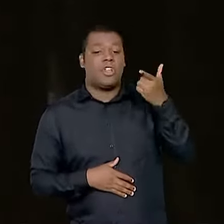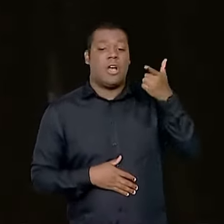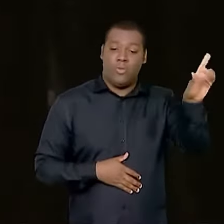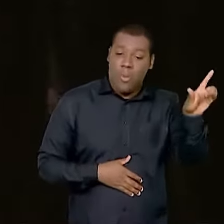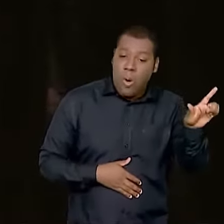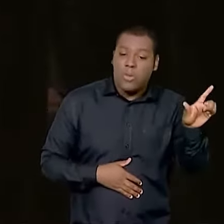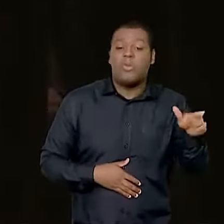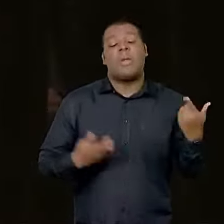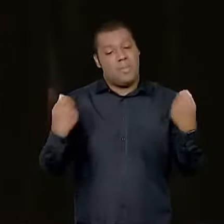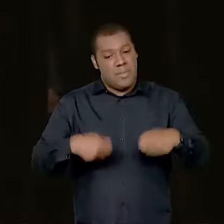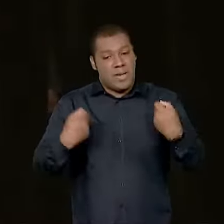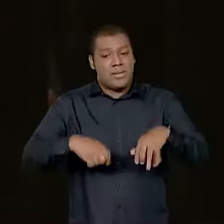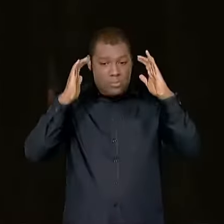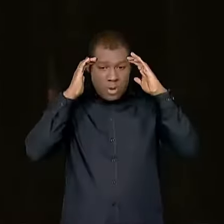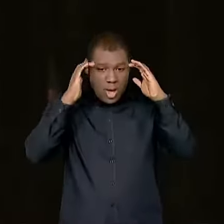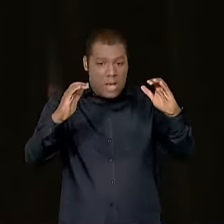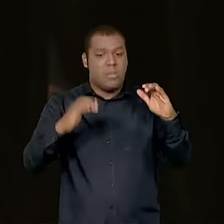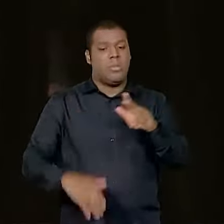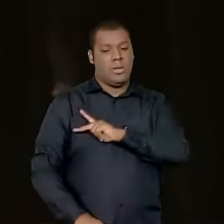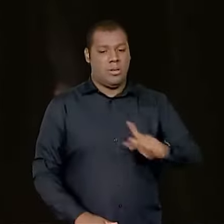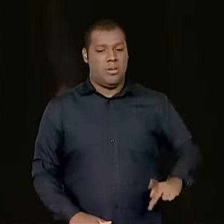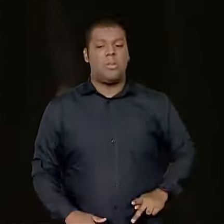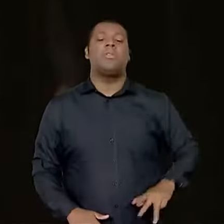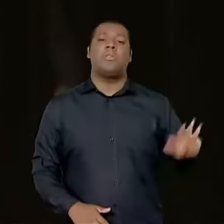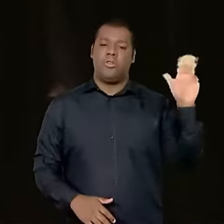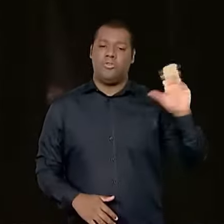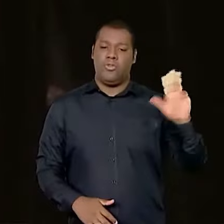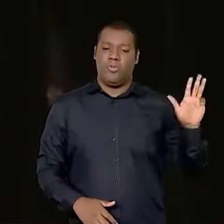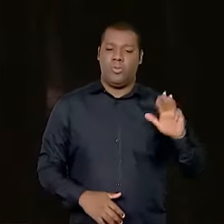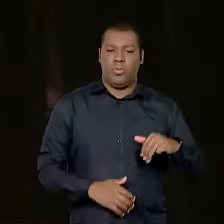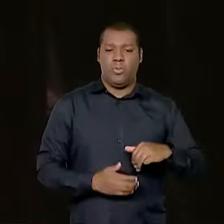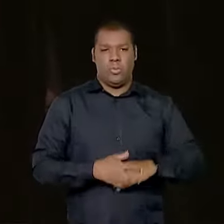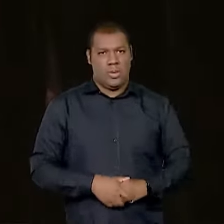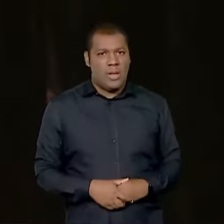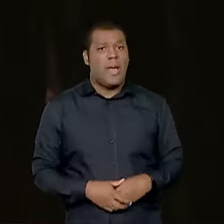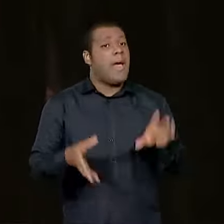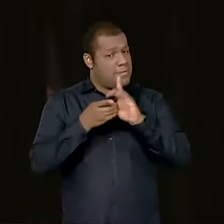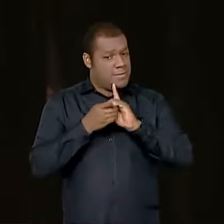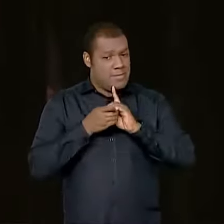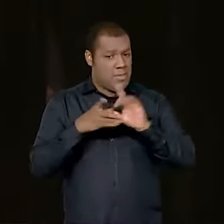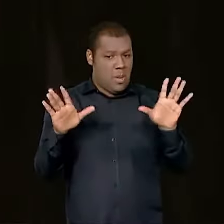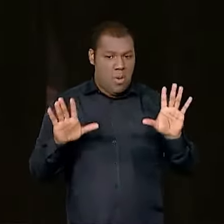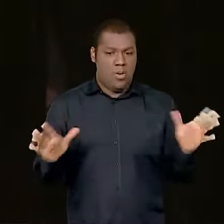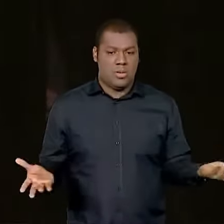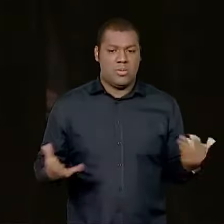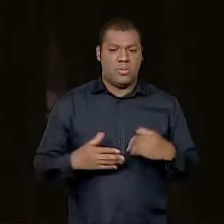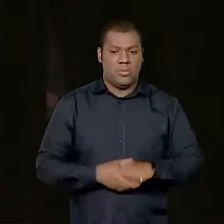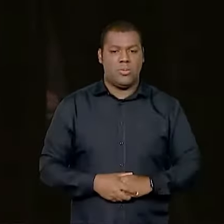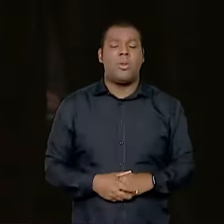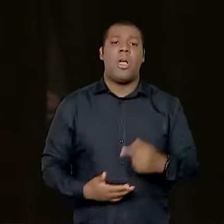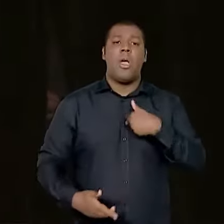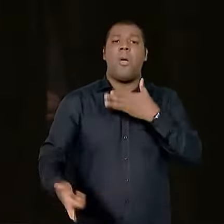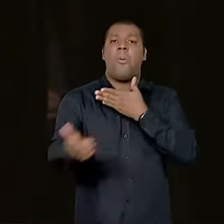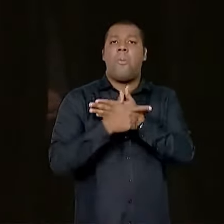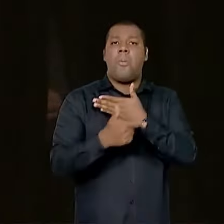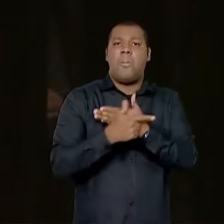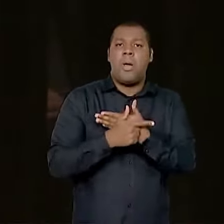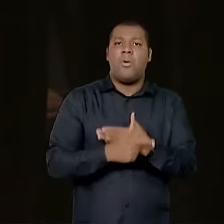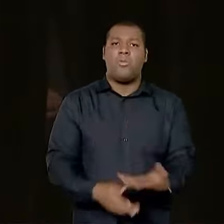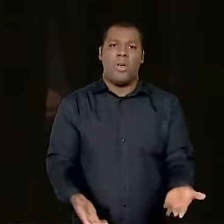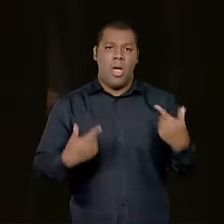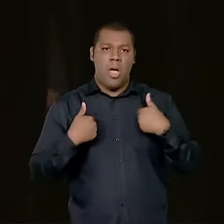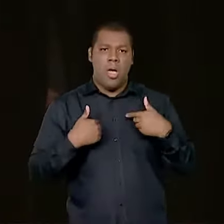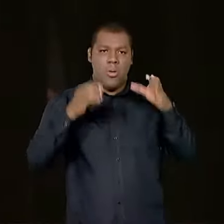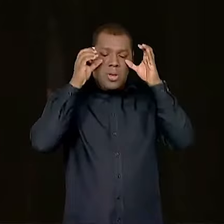democracia, esse é o caminho de nós termos a solução dos nossos problemas. E o que eu quero dizer, por fim, que o meu papel como